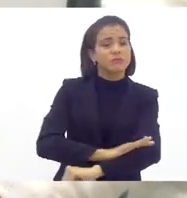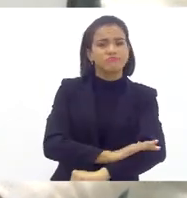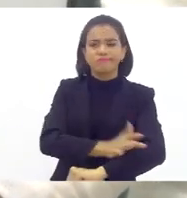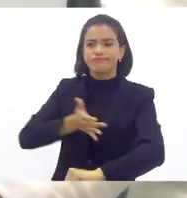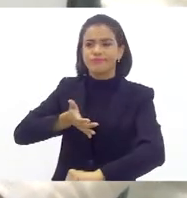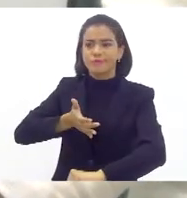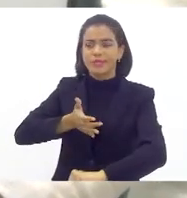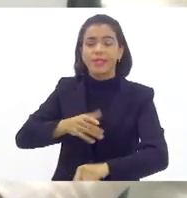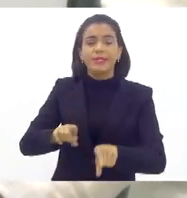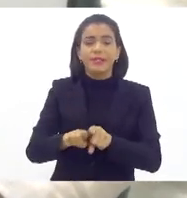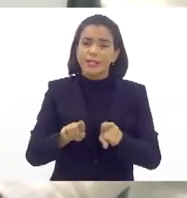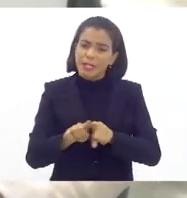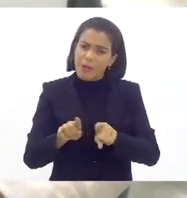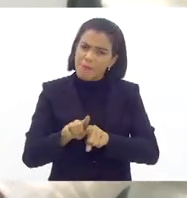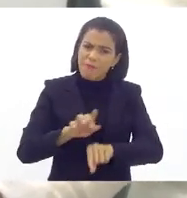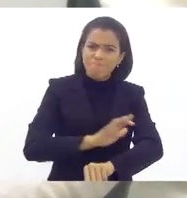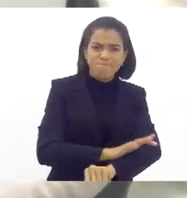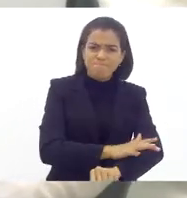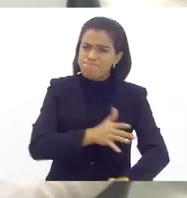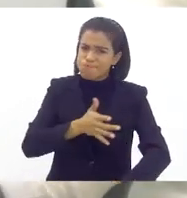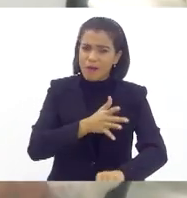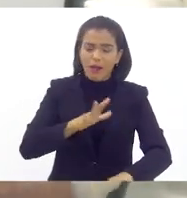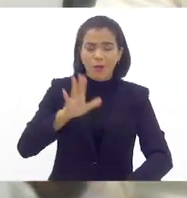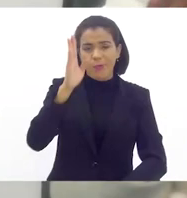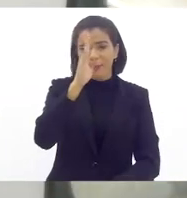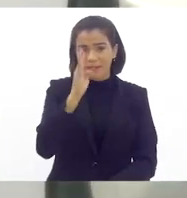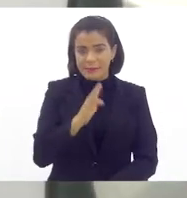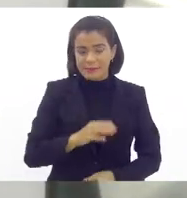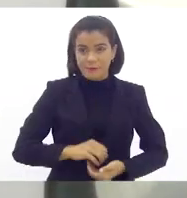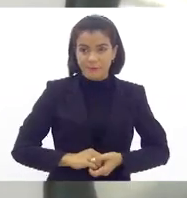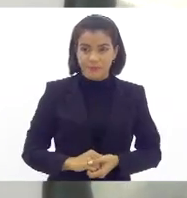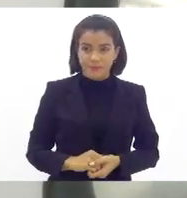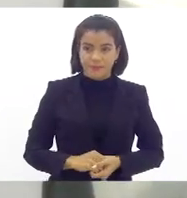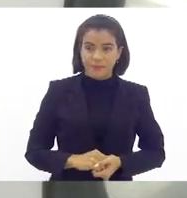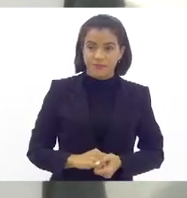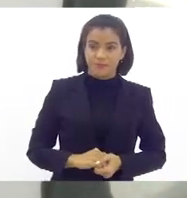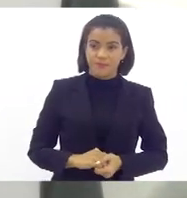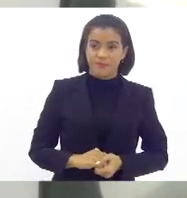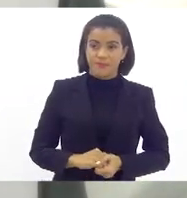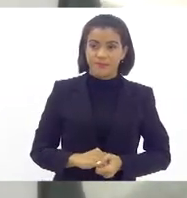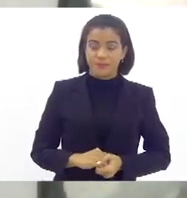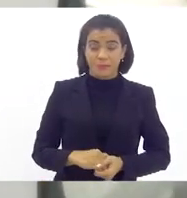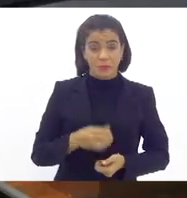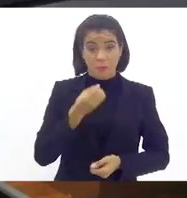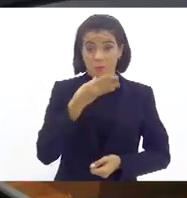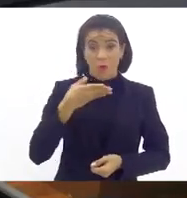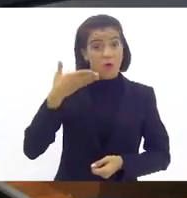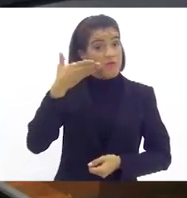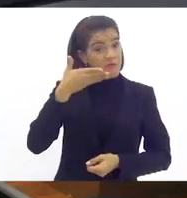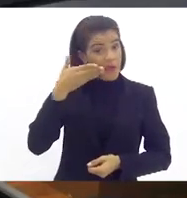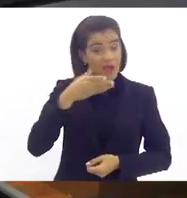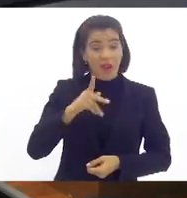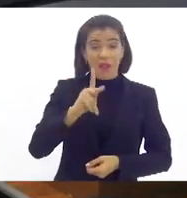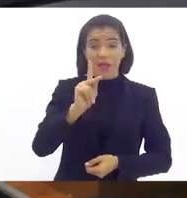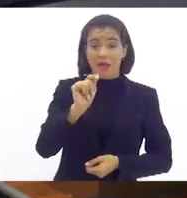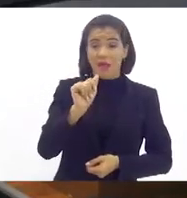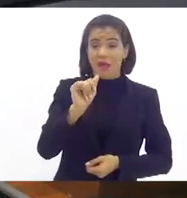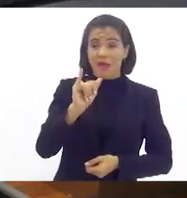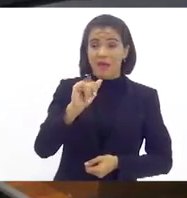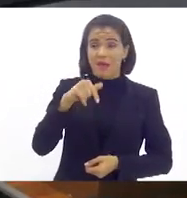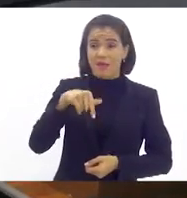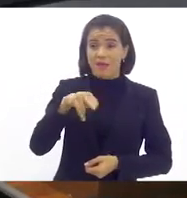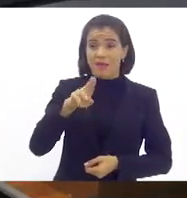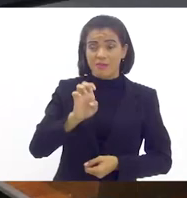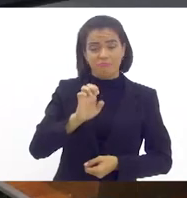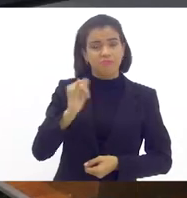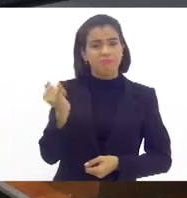e pelo combate ao racismo no dia a dia do Brasil. Muito obrigado pela atenção. Boa fala, Caípe. É importante